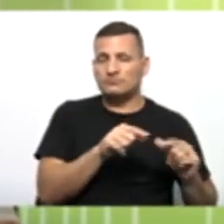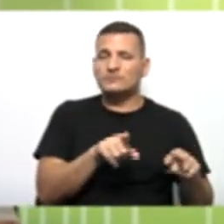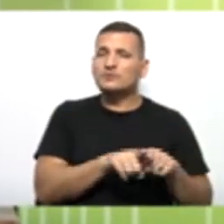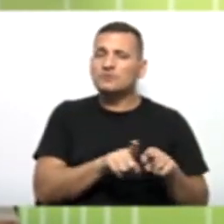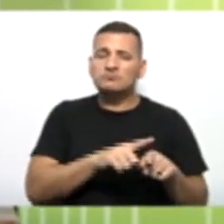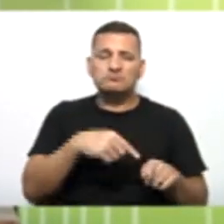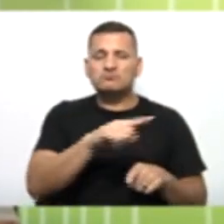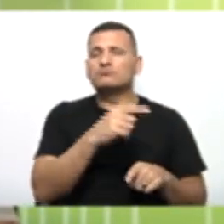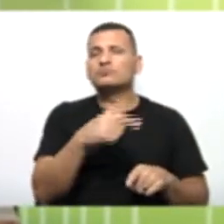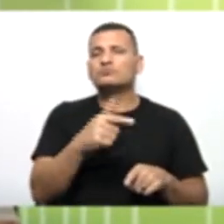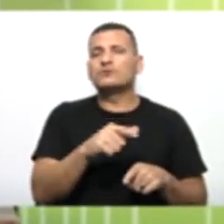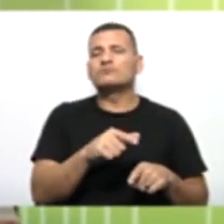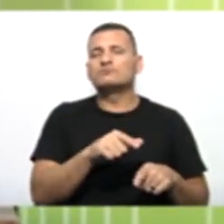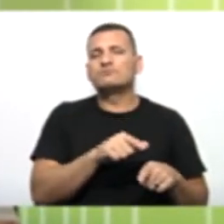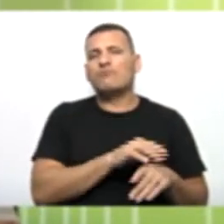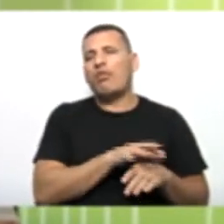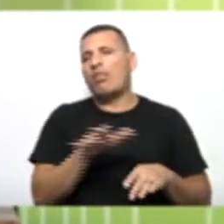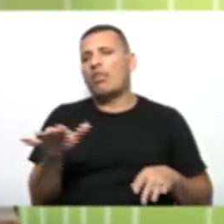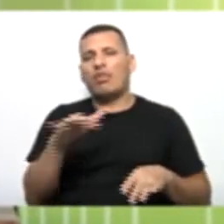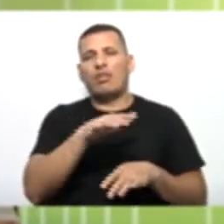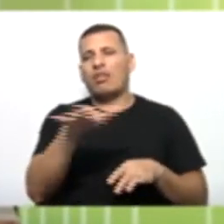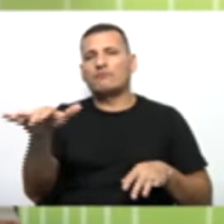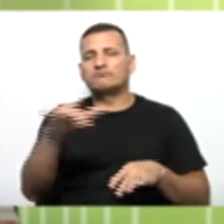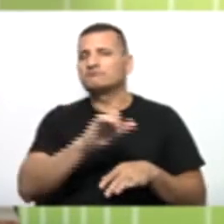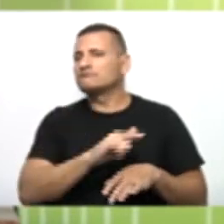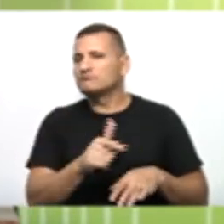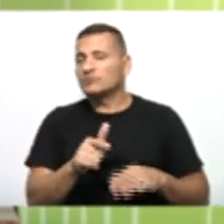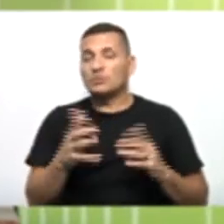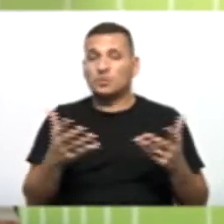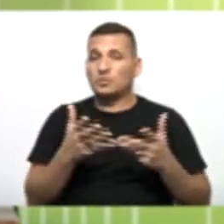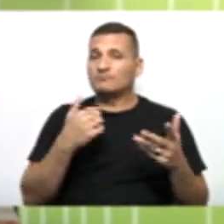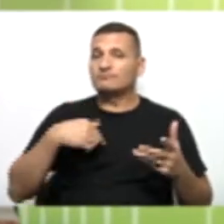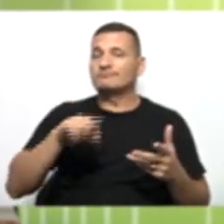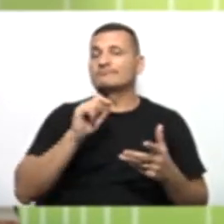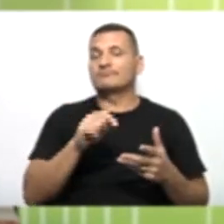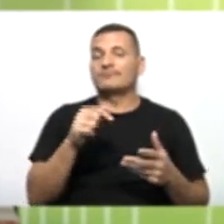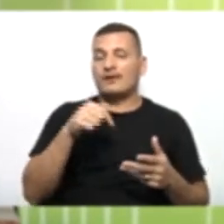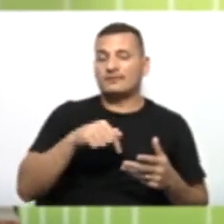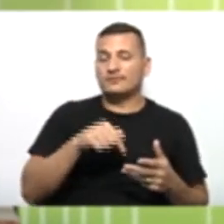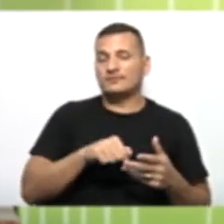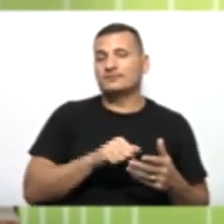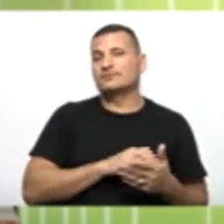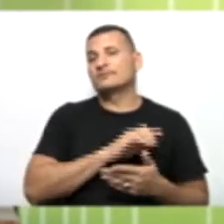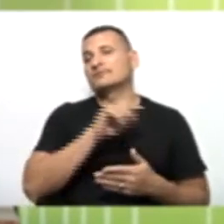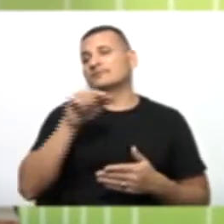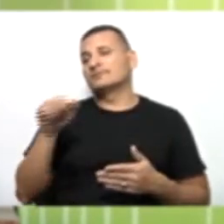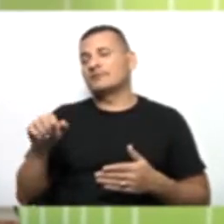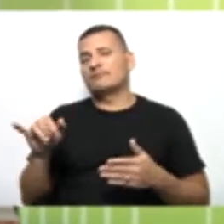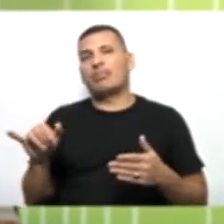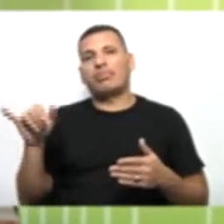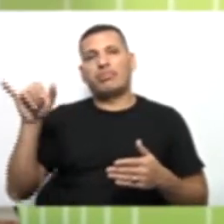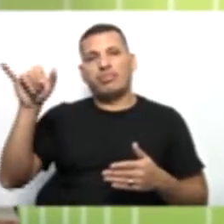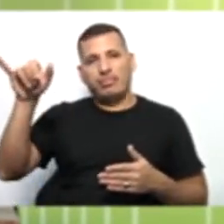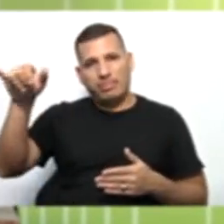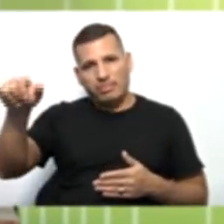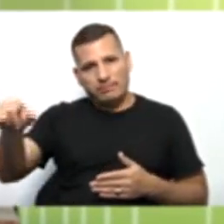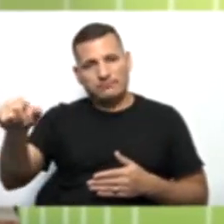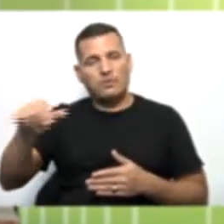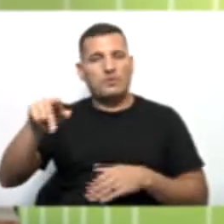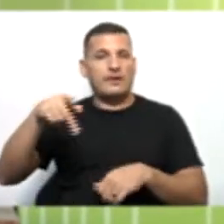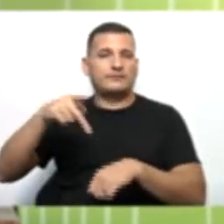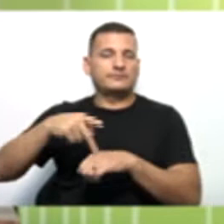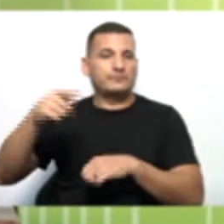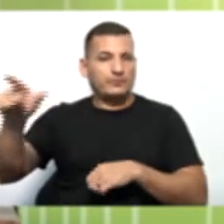locomoviam tanto. Hoje nós podemos sair da nossa região, pegar um avião e no outro dia estar do outro lado do mundo.